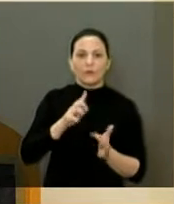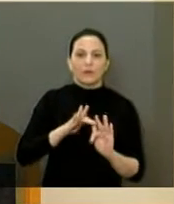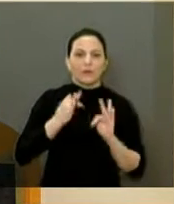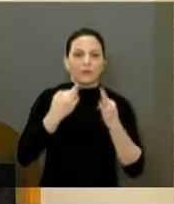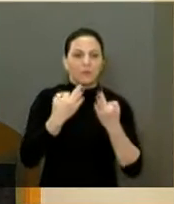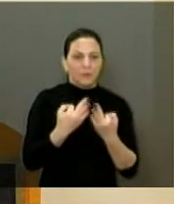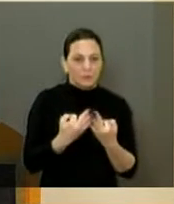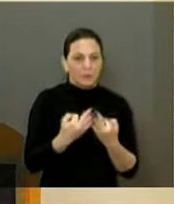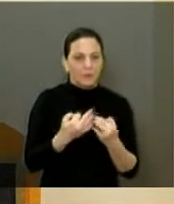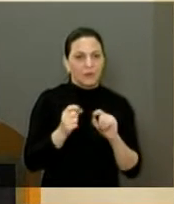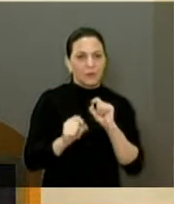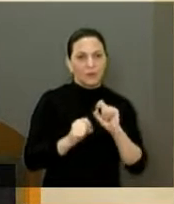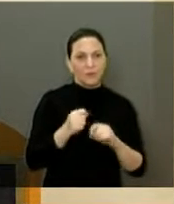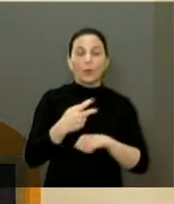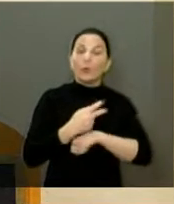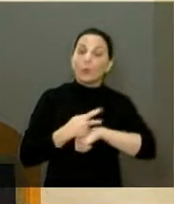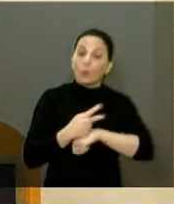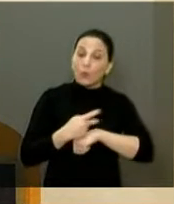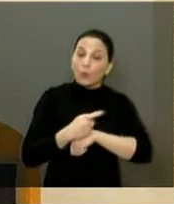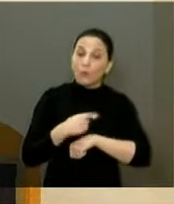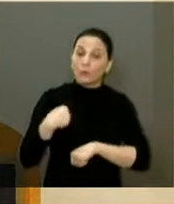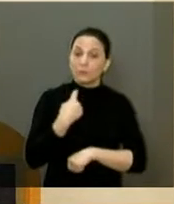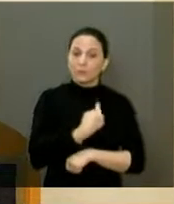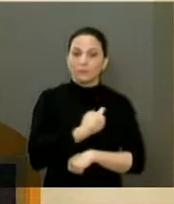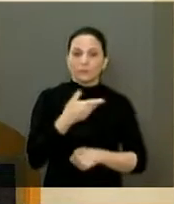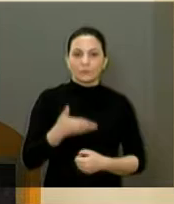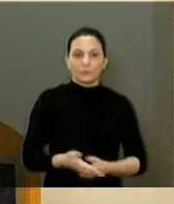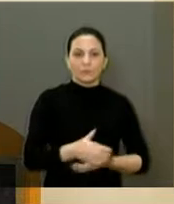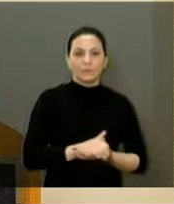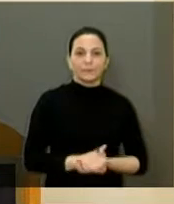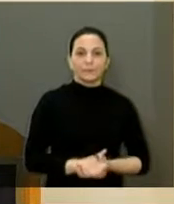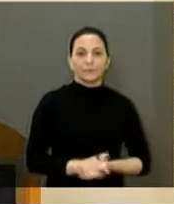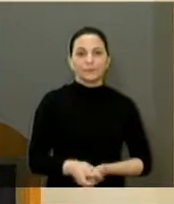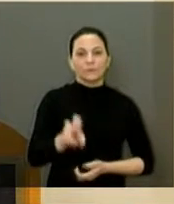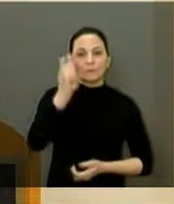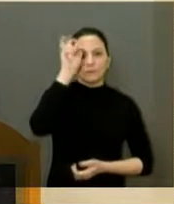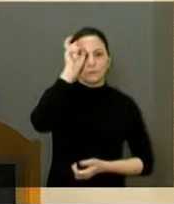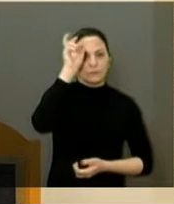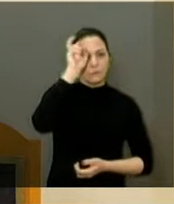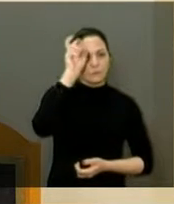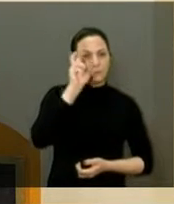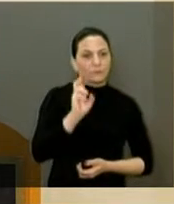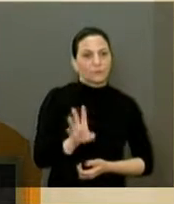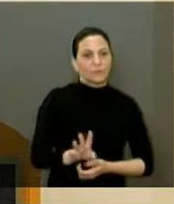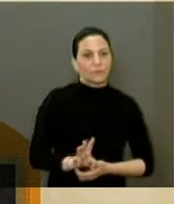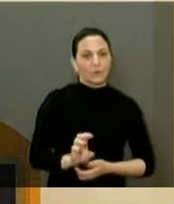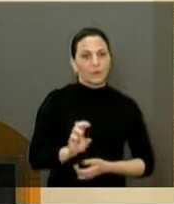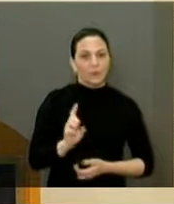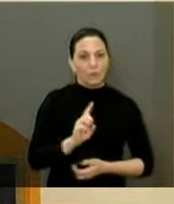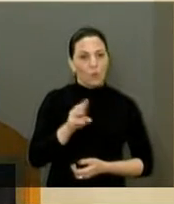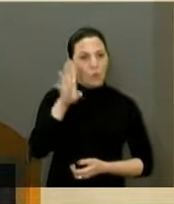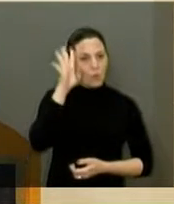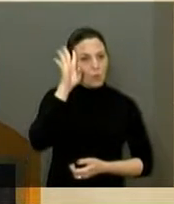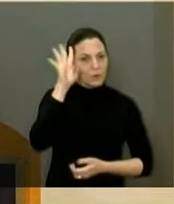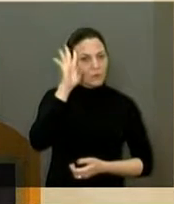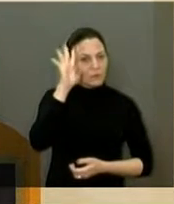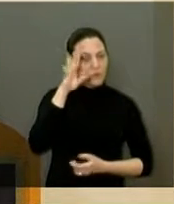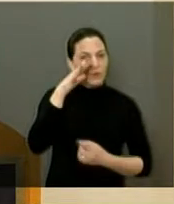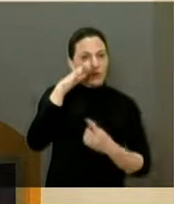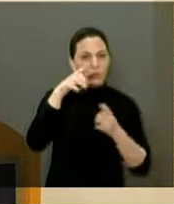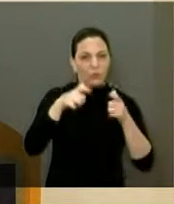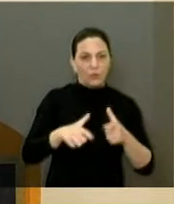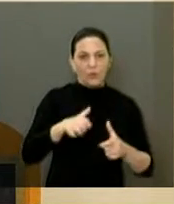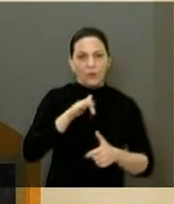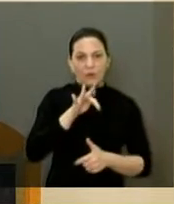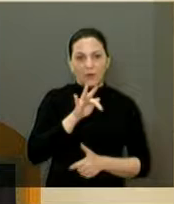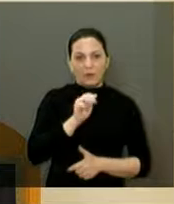não se nos procurou também na quinta-feira quarta-feira passada estive na face vale no mundo sendo começou nas